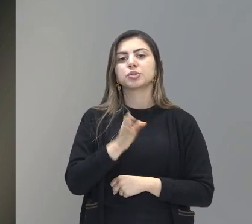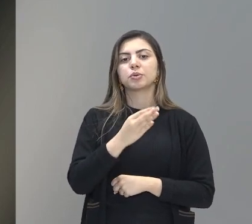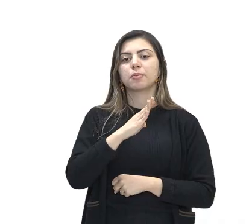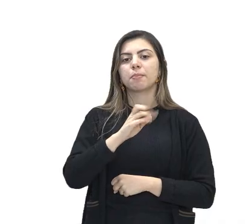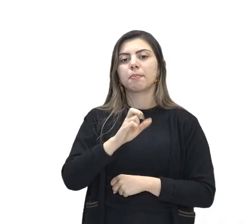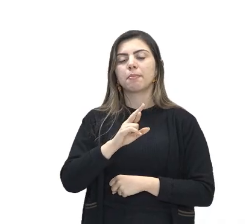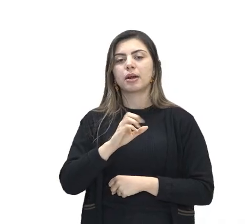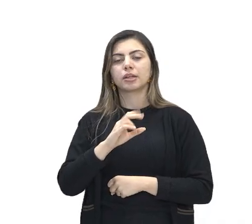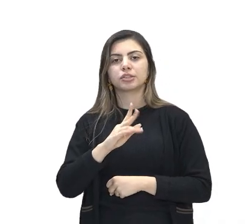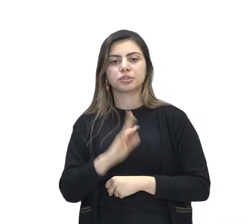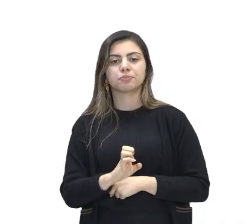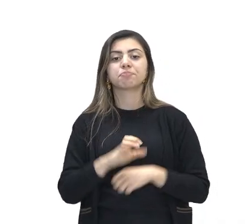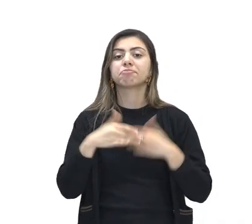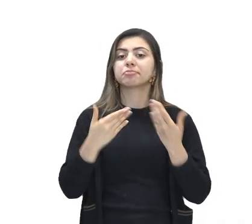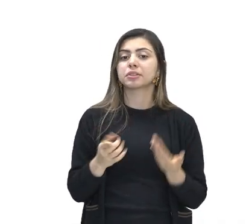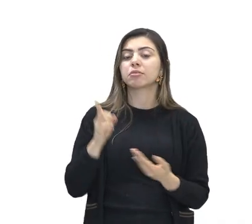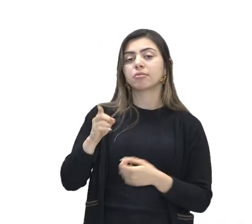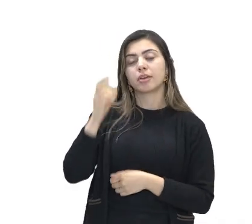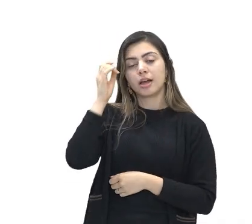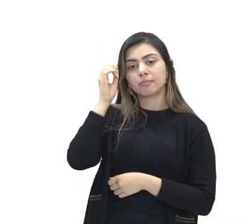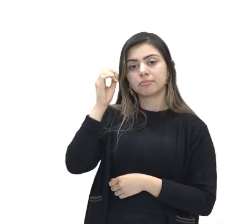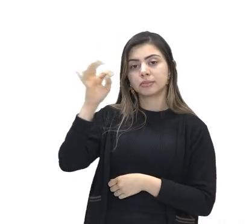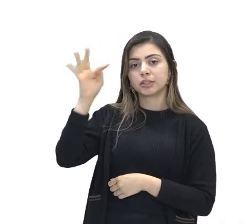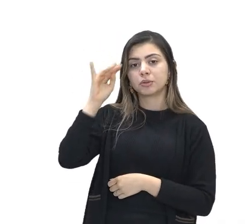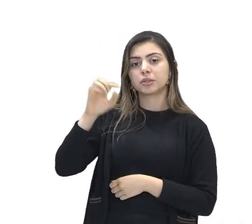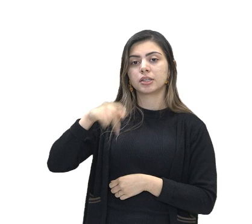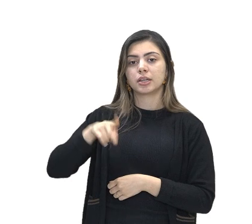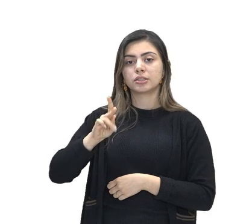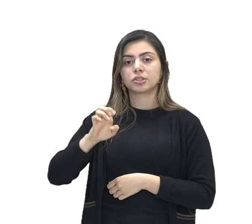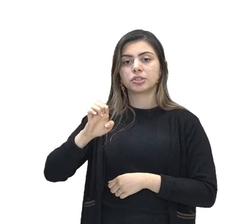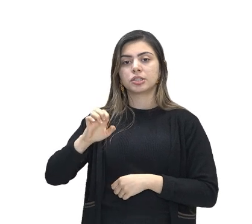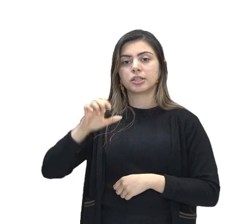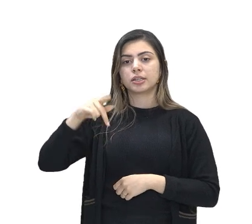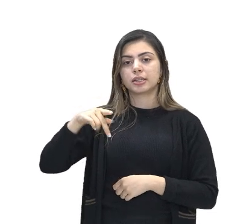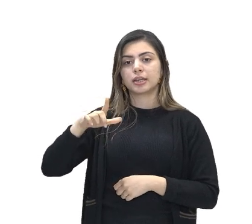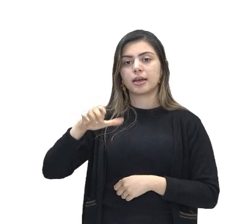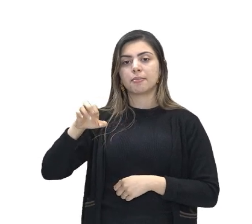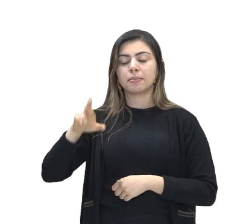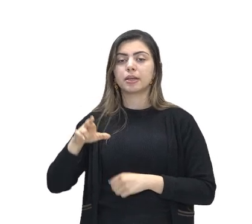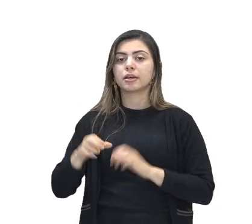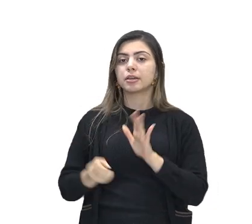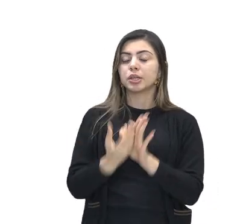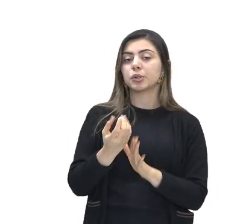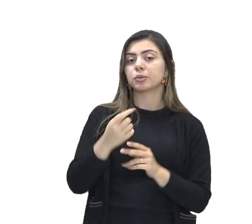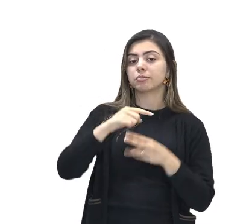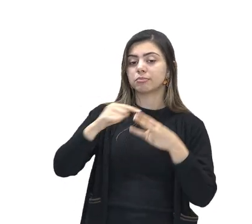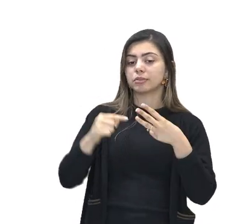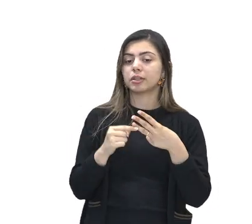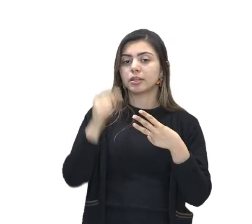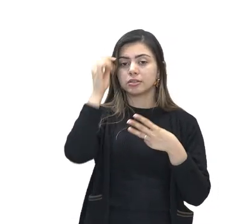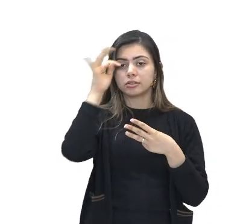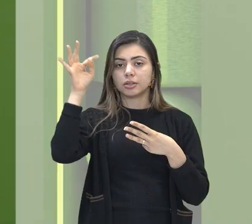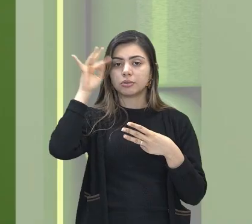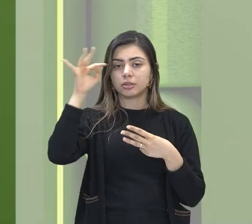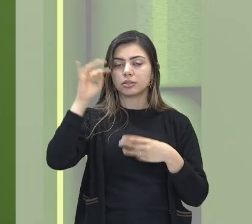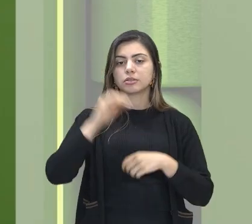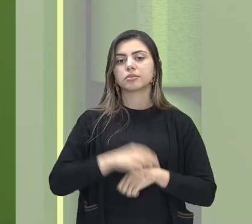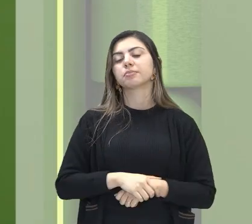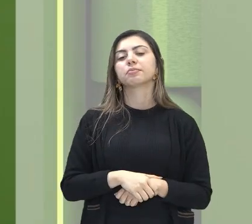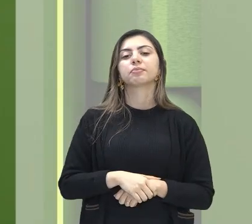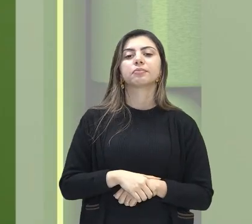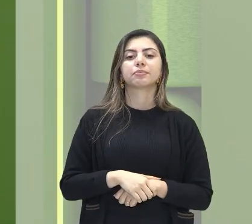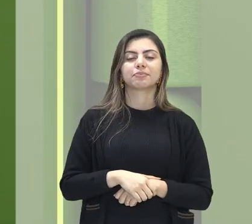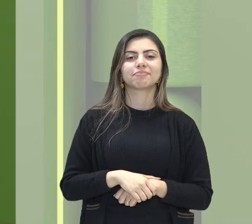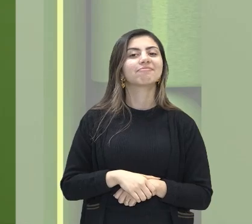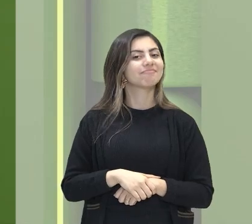1546-1601. Kepler formulou 3 leis que ficaram conhecidas como Leis de Kepler.